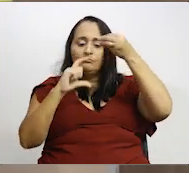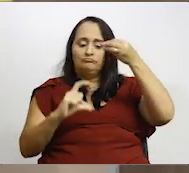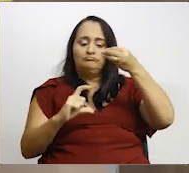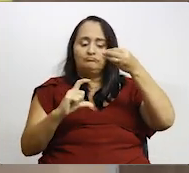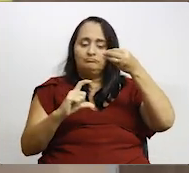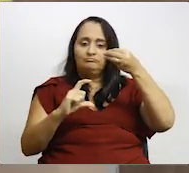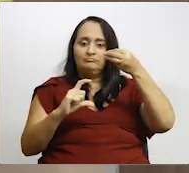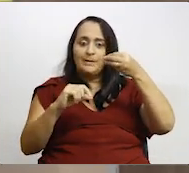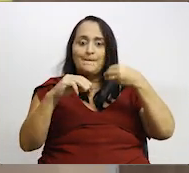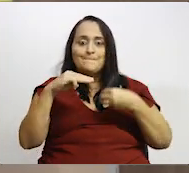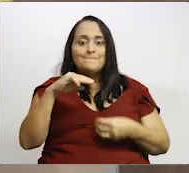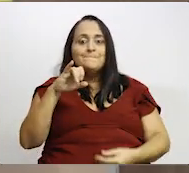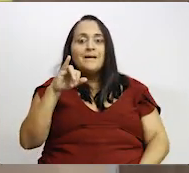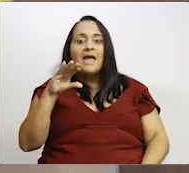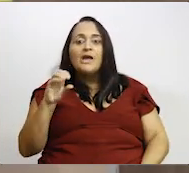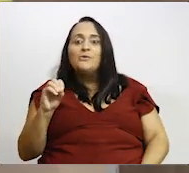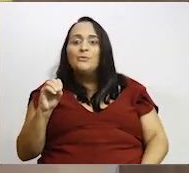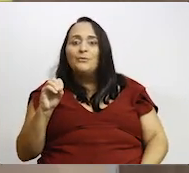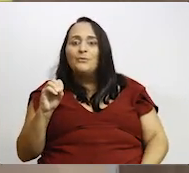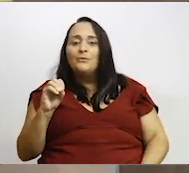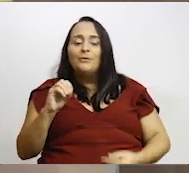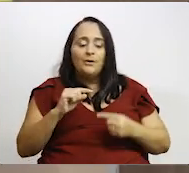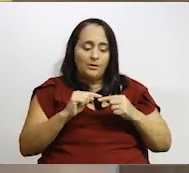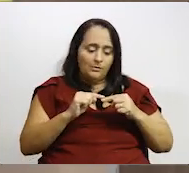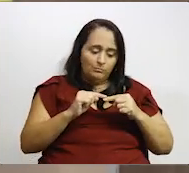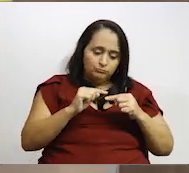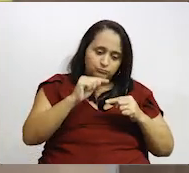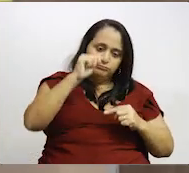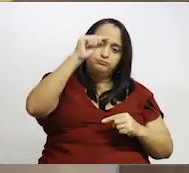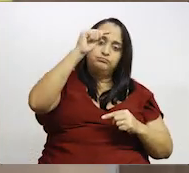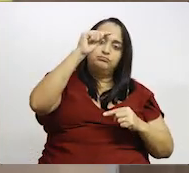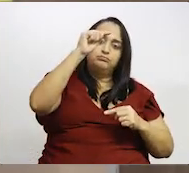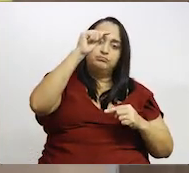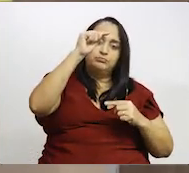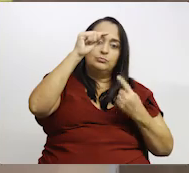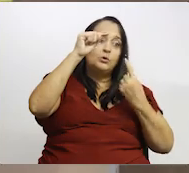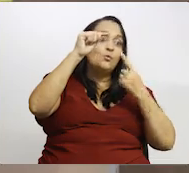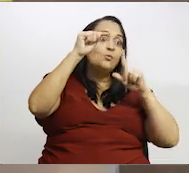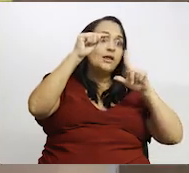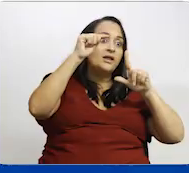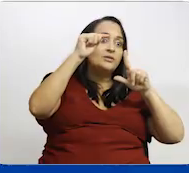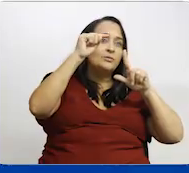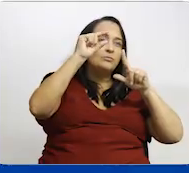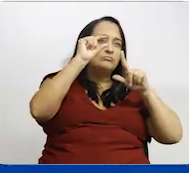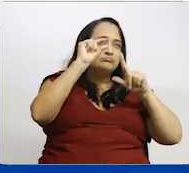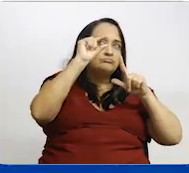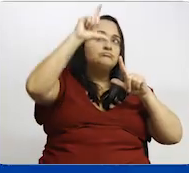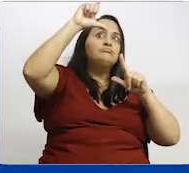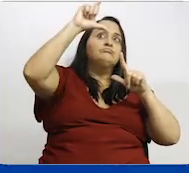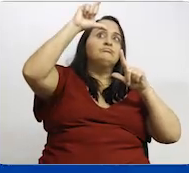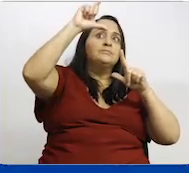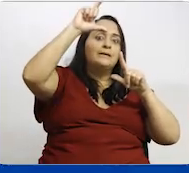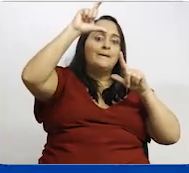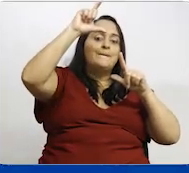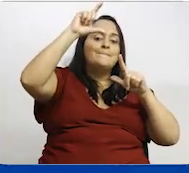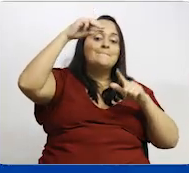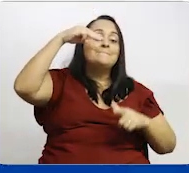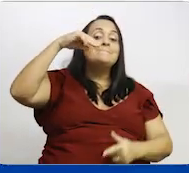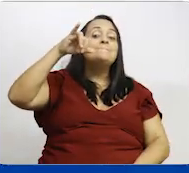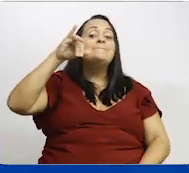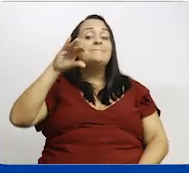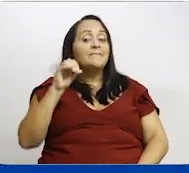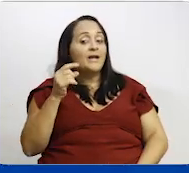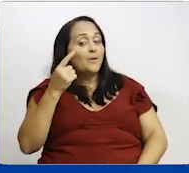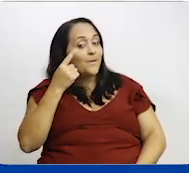1 litro, mas que não chega a ser 2, ou seja, ficou ali na metade do caminho. Observe aqui